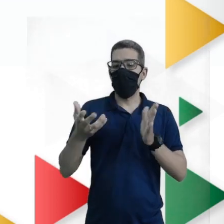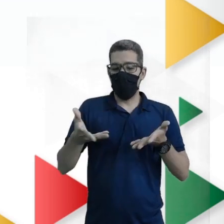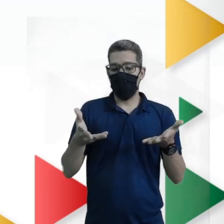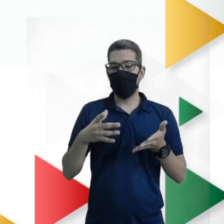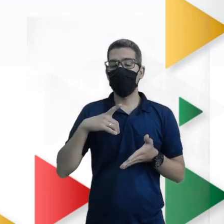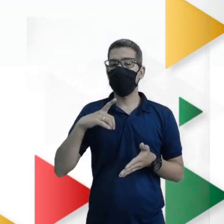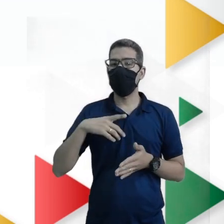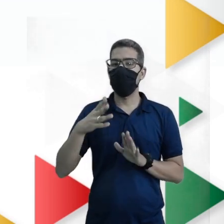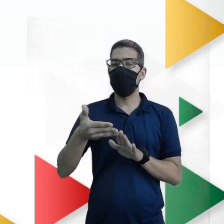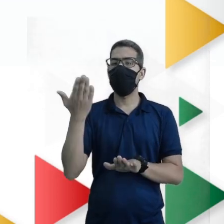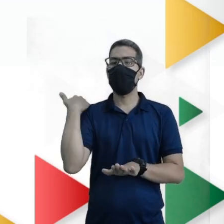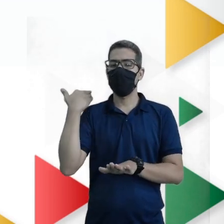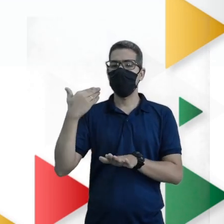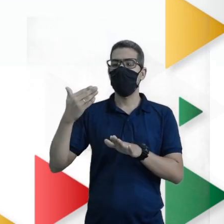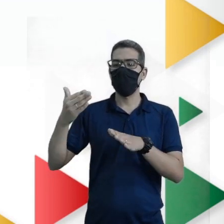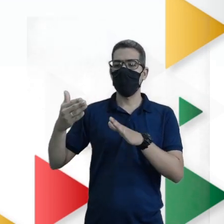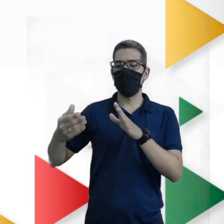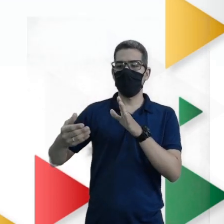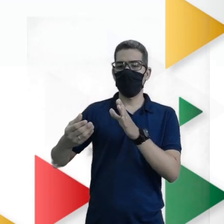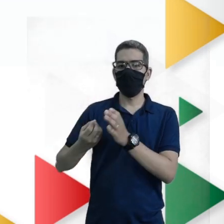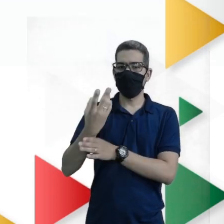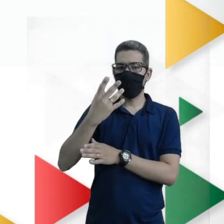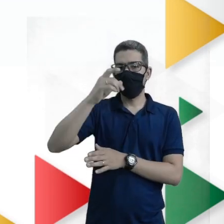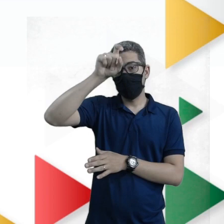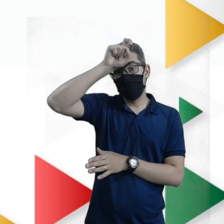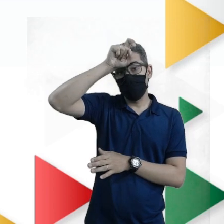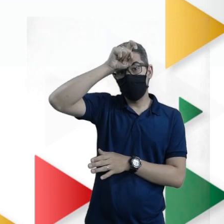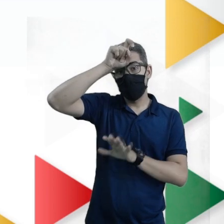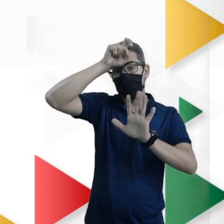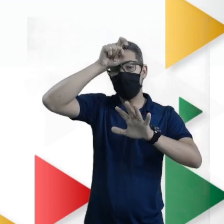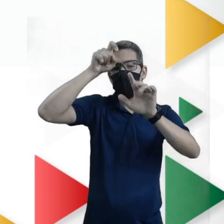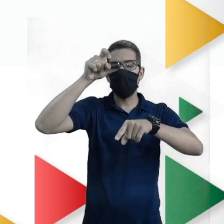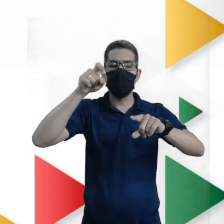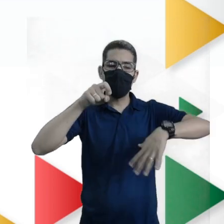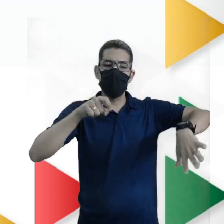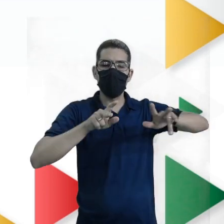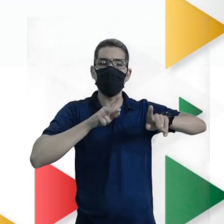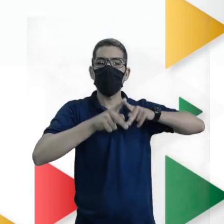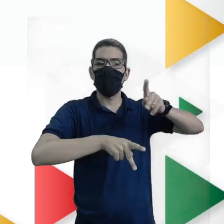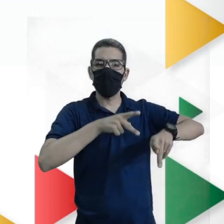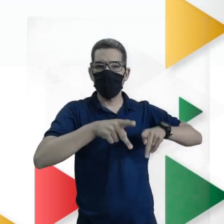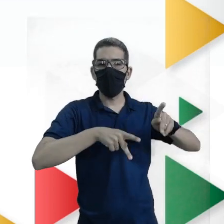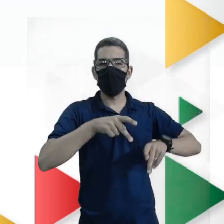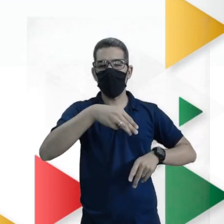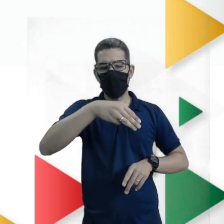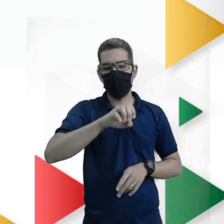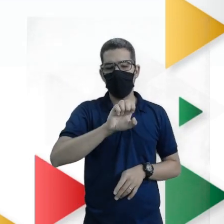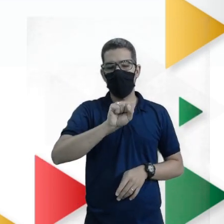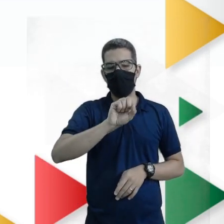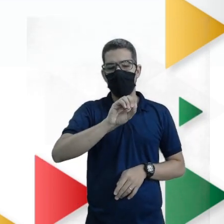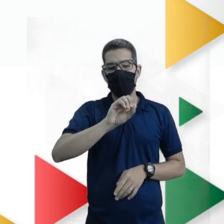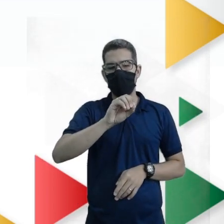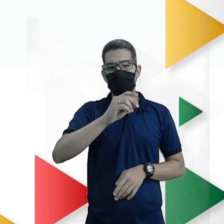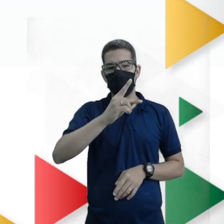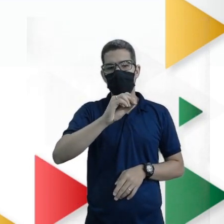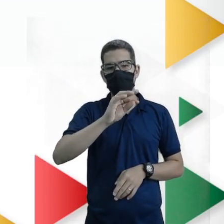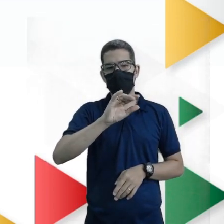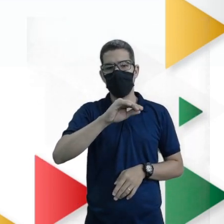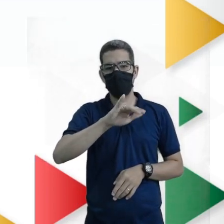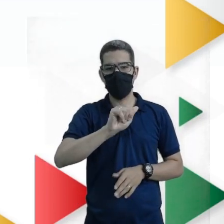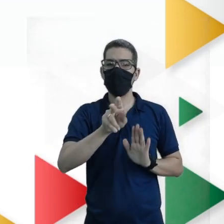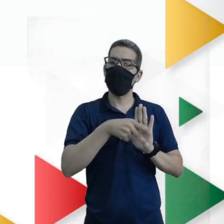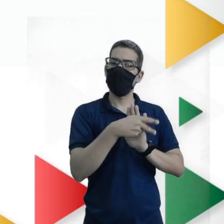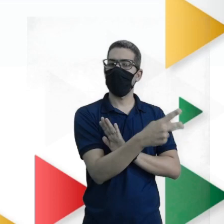existem outras pesquisas que defendem a Mesopotâmia, ali, aqueles povos ali daquela região, tá bom? Então, aí está o mapa para